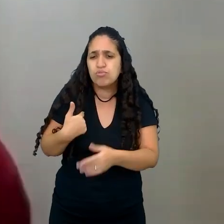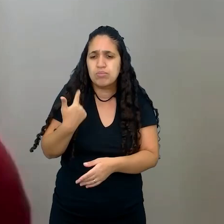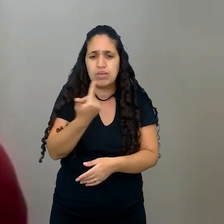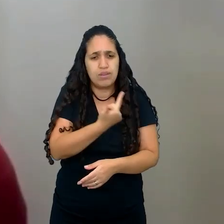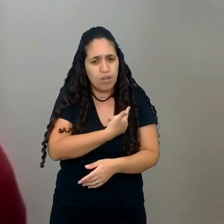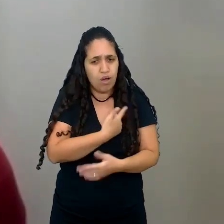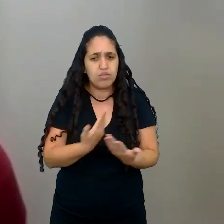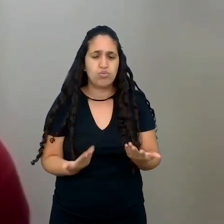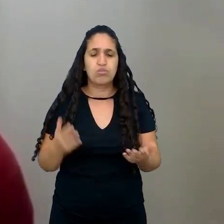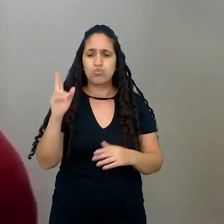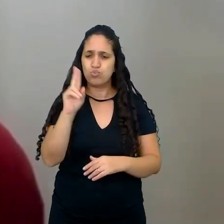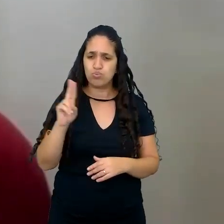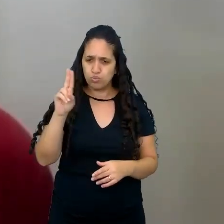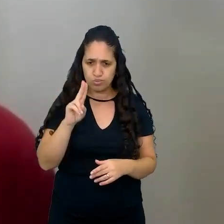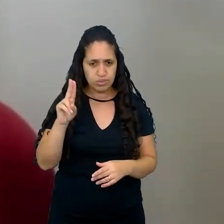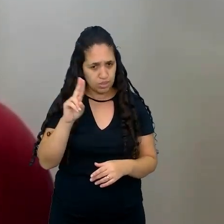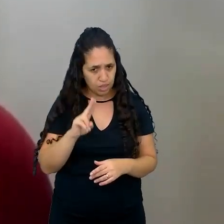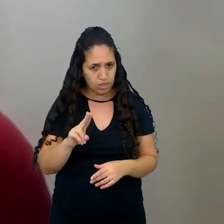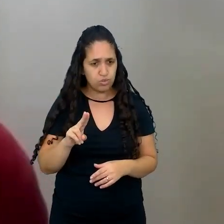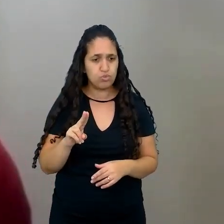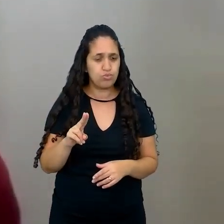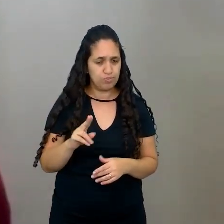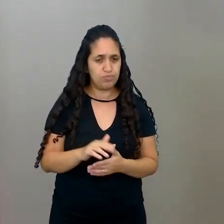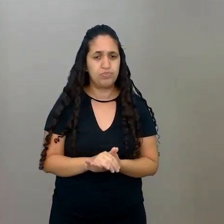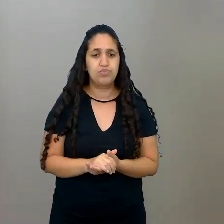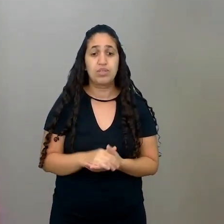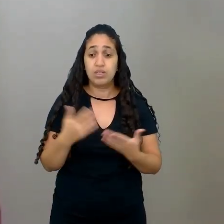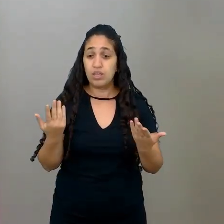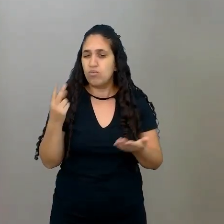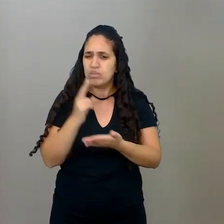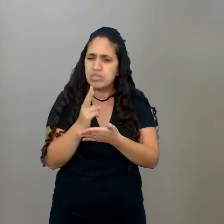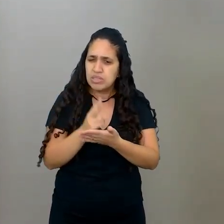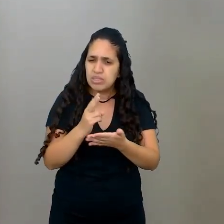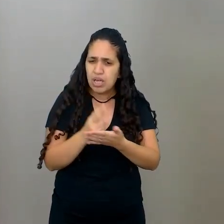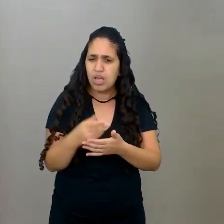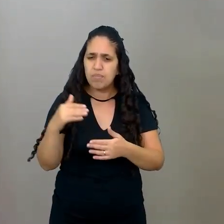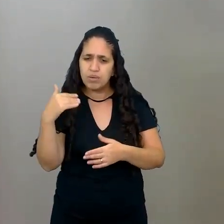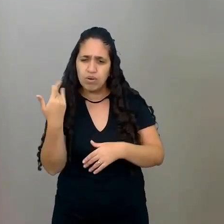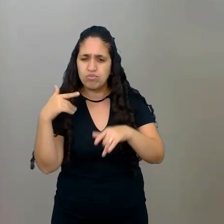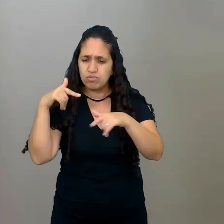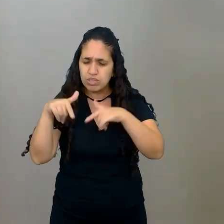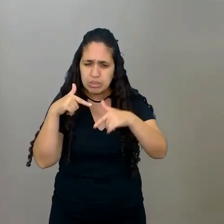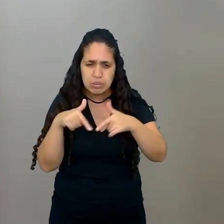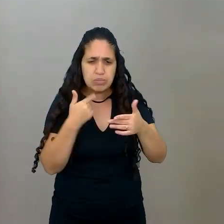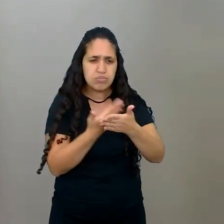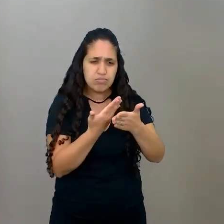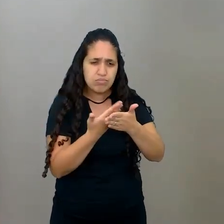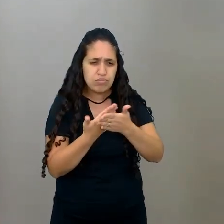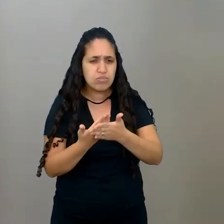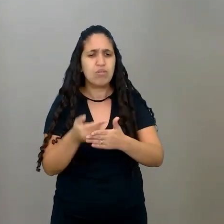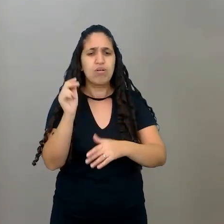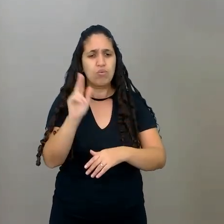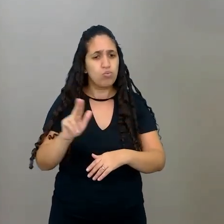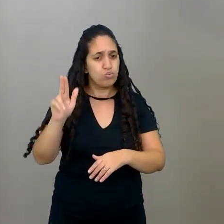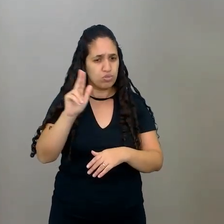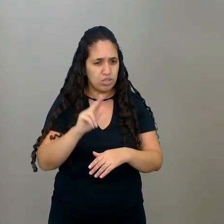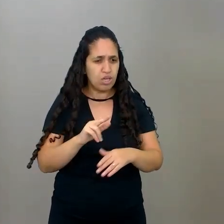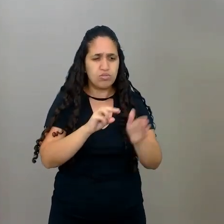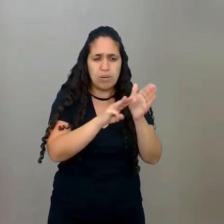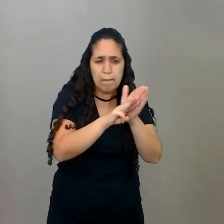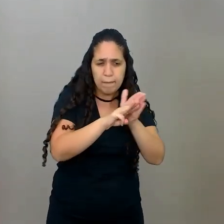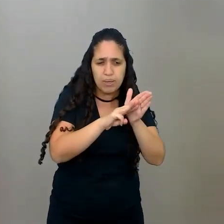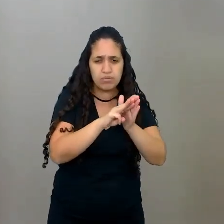está utilizando para vocês a respeito disso, né? Então, sempre quando a gente estiver trabalhando, a gente vai estar utilizando essas